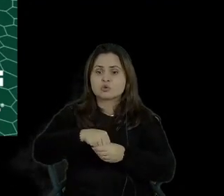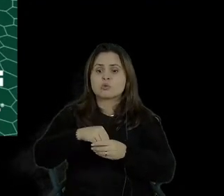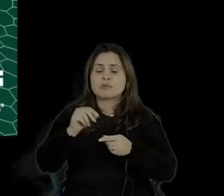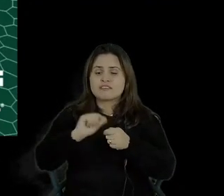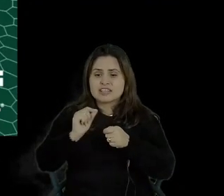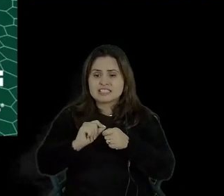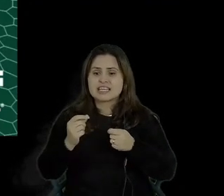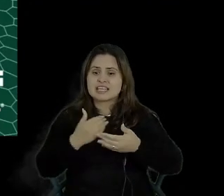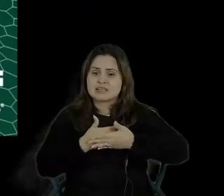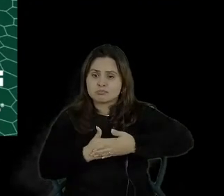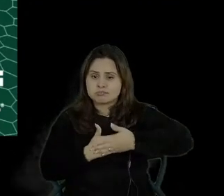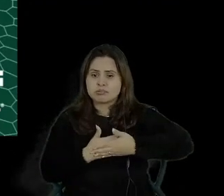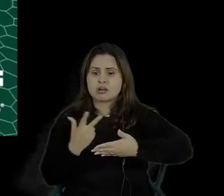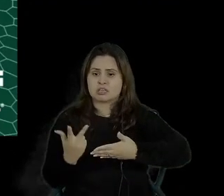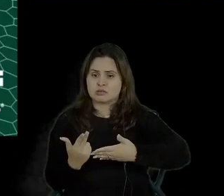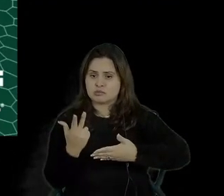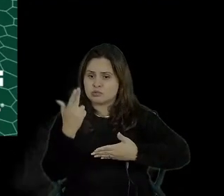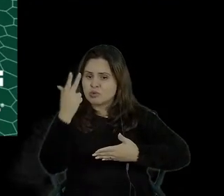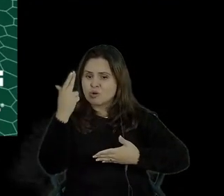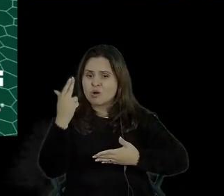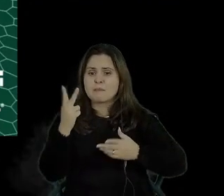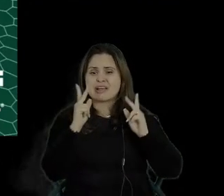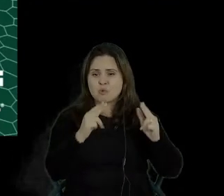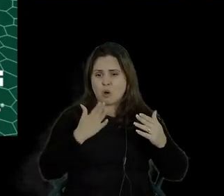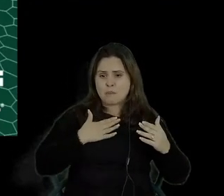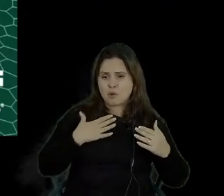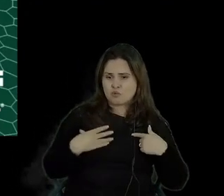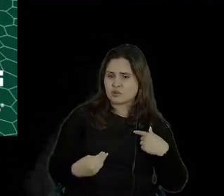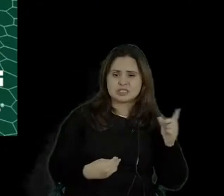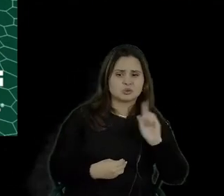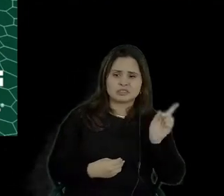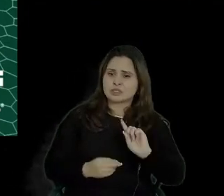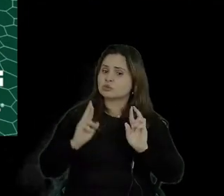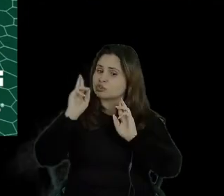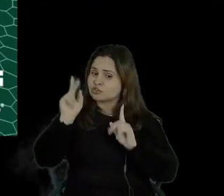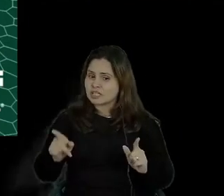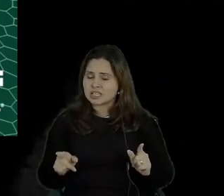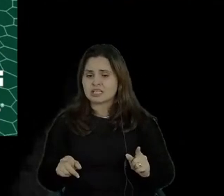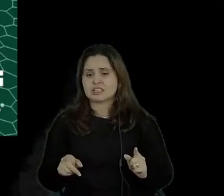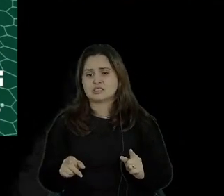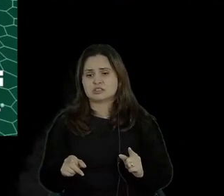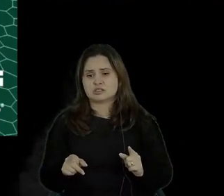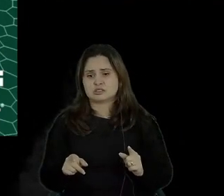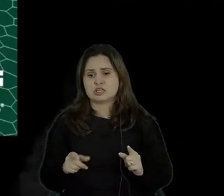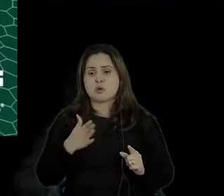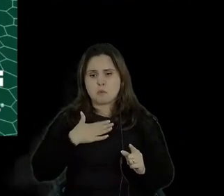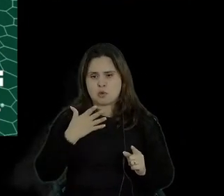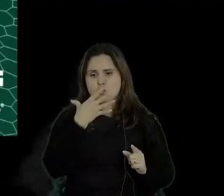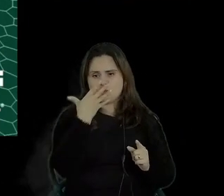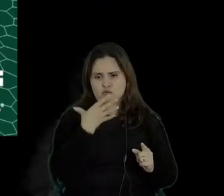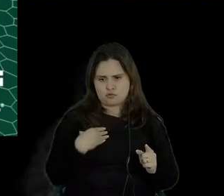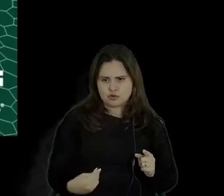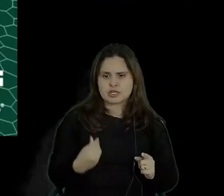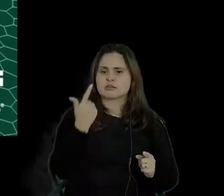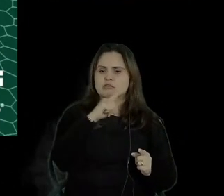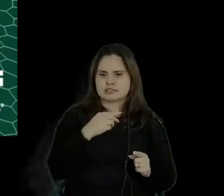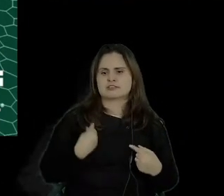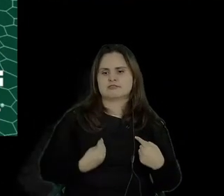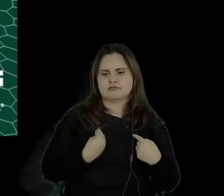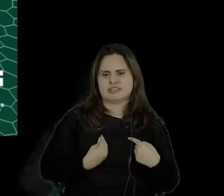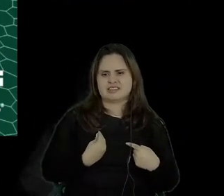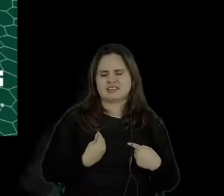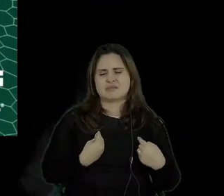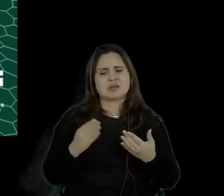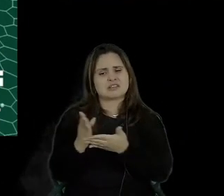crianças não passar pelo que meu filho passou. E o meu filho sobreviveu. A maioria